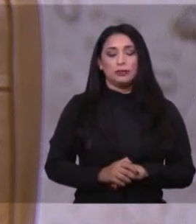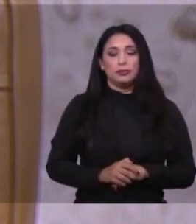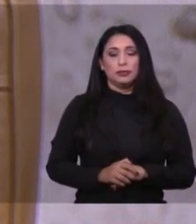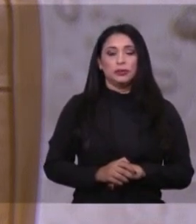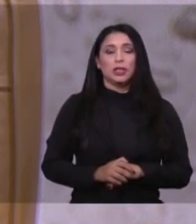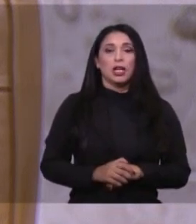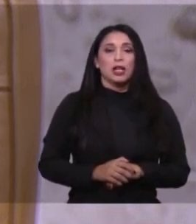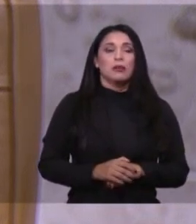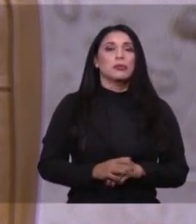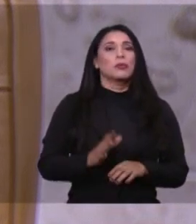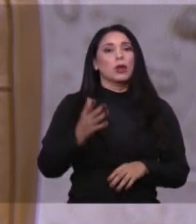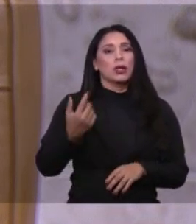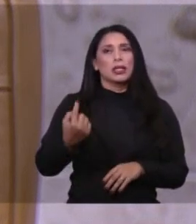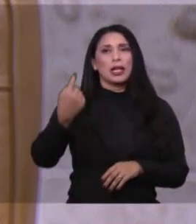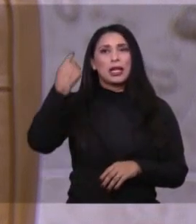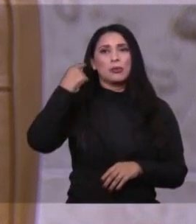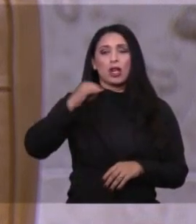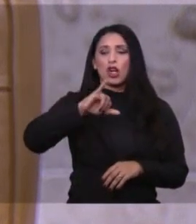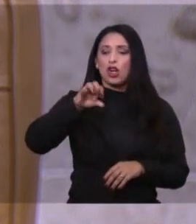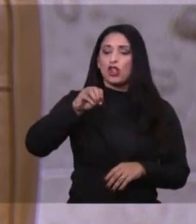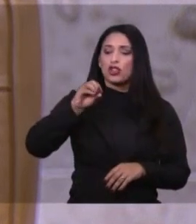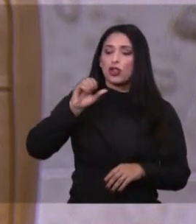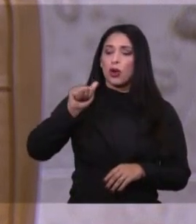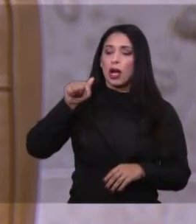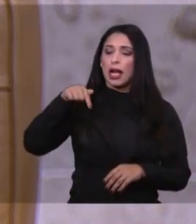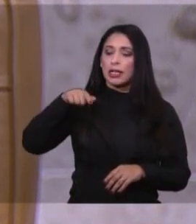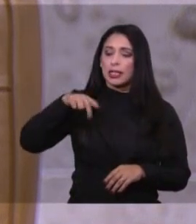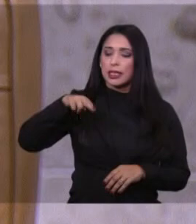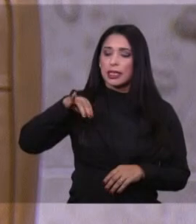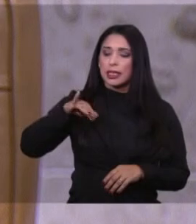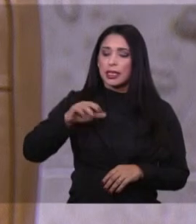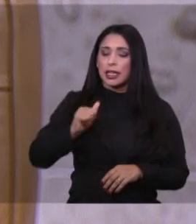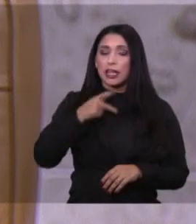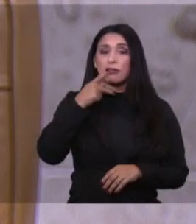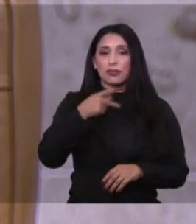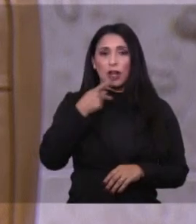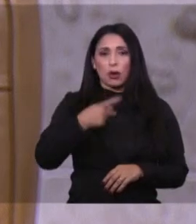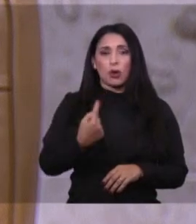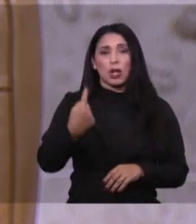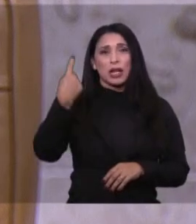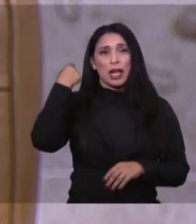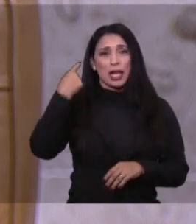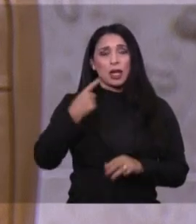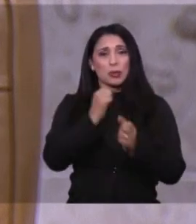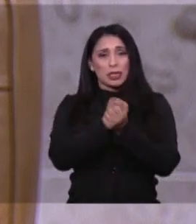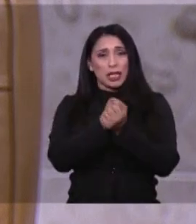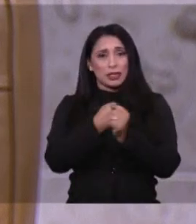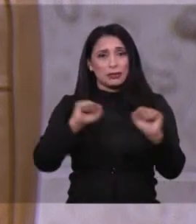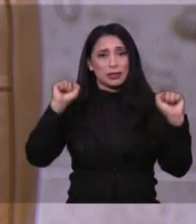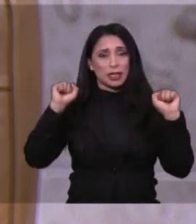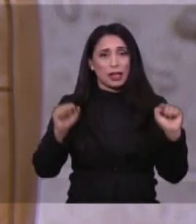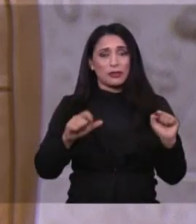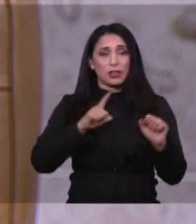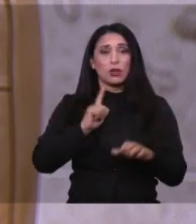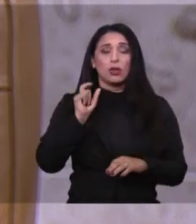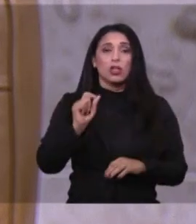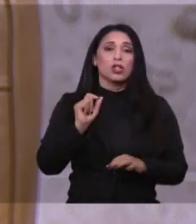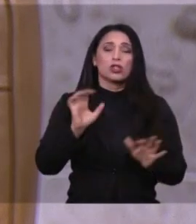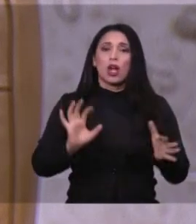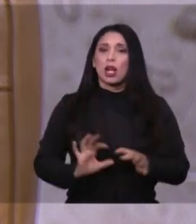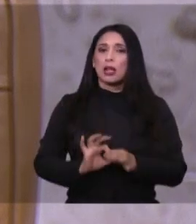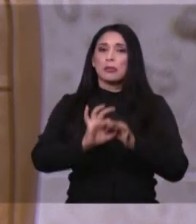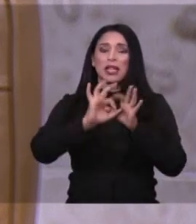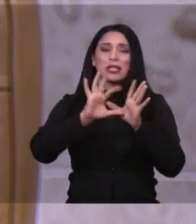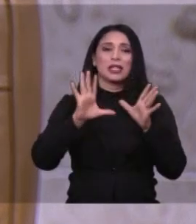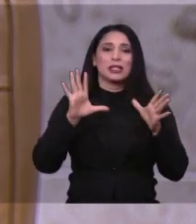da escravidão, Joaquim Nabuco proclamou em palavras de perene significado que só com a emancipação